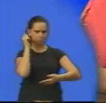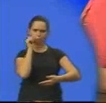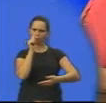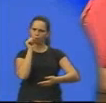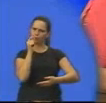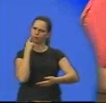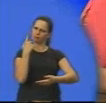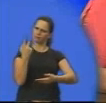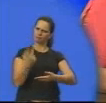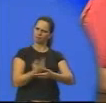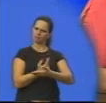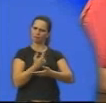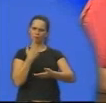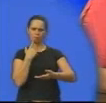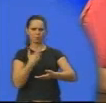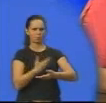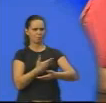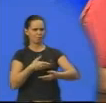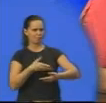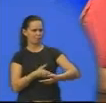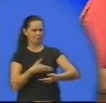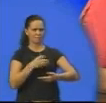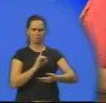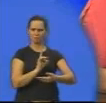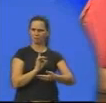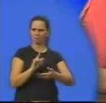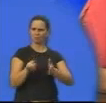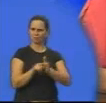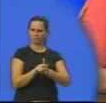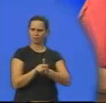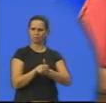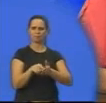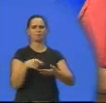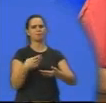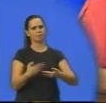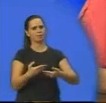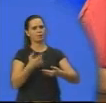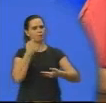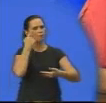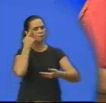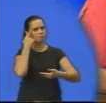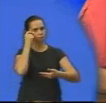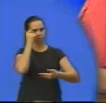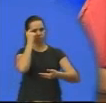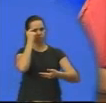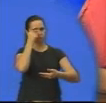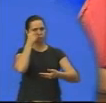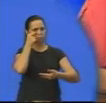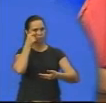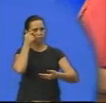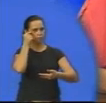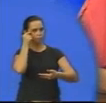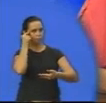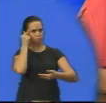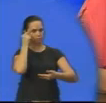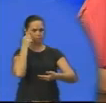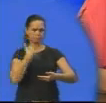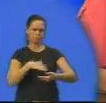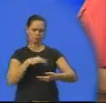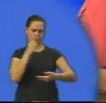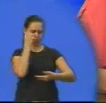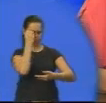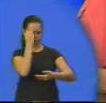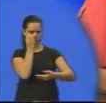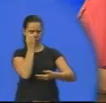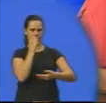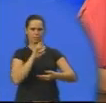se enganado com os bebês e que esse não era o seu filho. Os olhos amendoados de Pedro causaram muitos